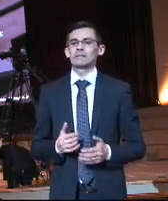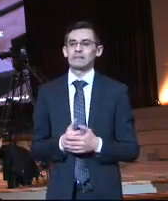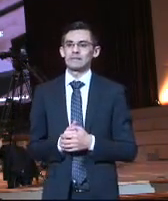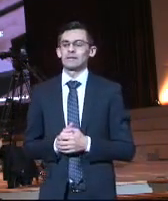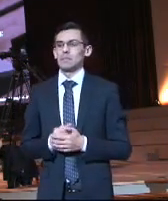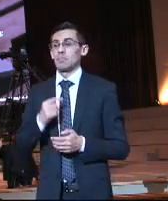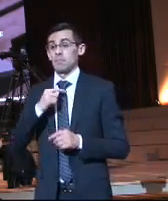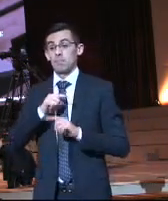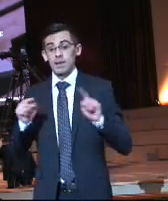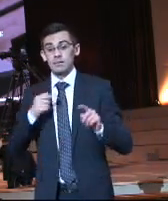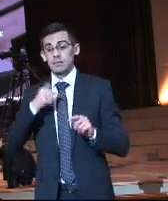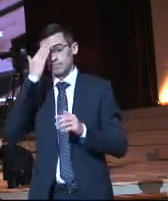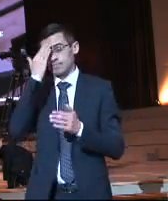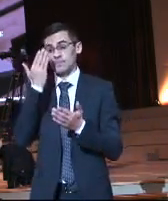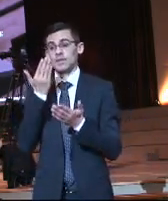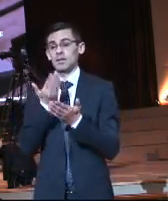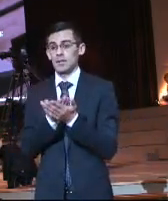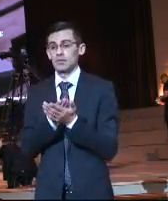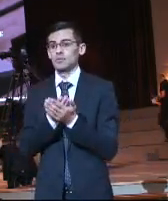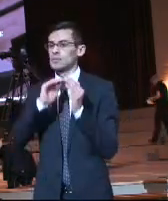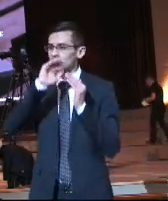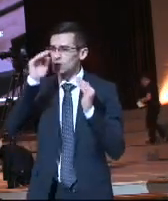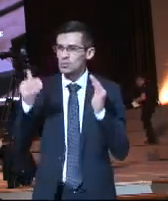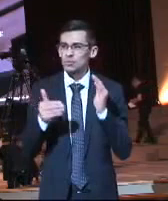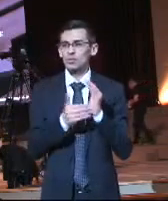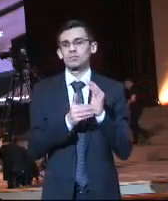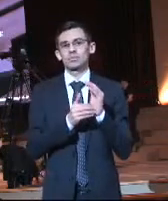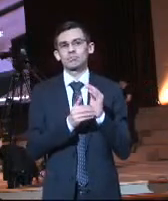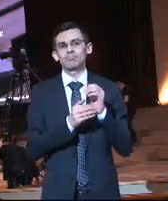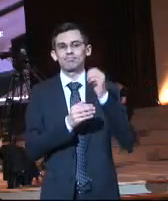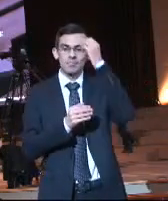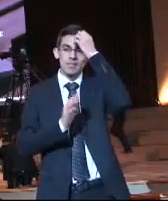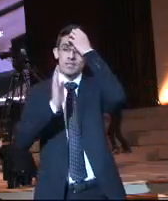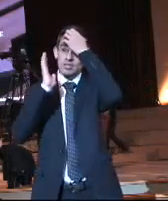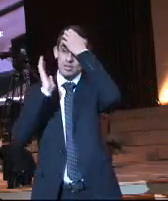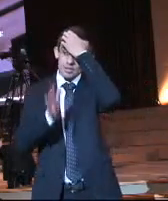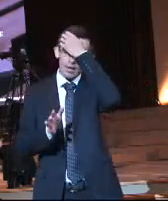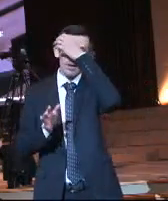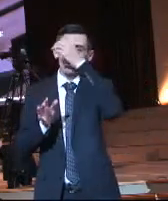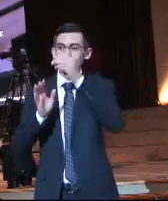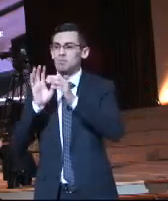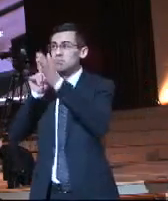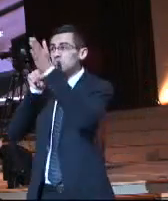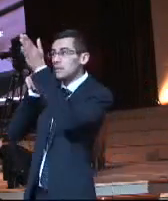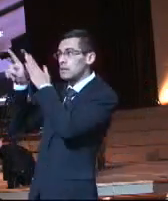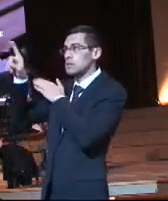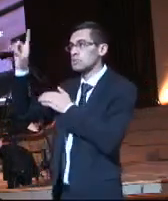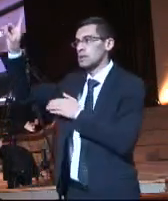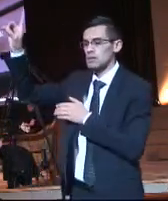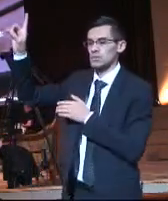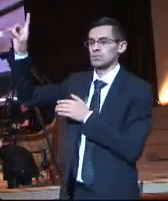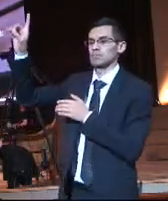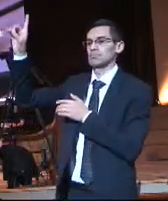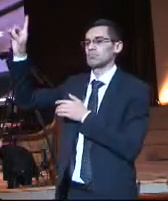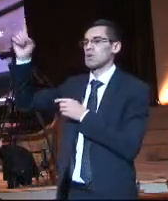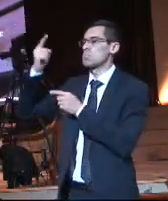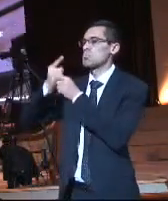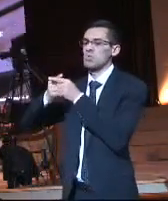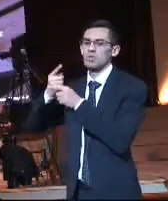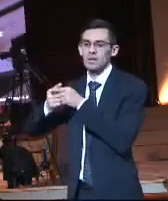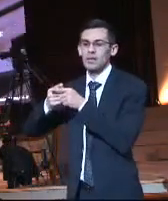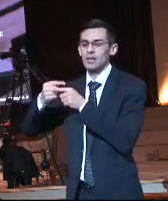Eu creio que todos nós já fizemos perguntas para Deus. Por